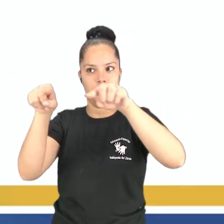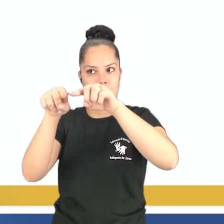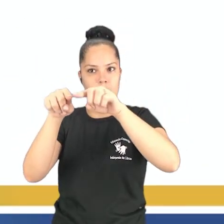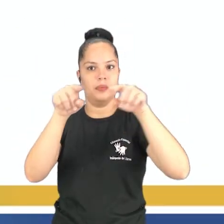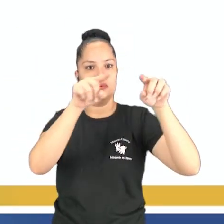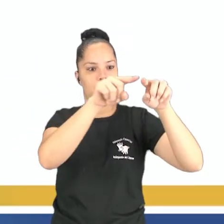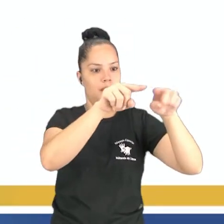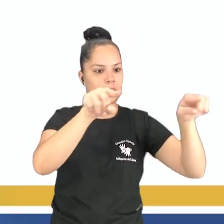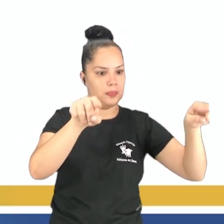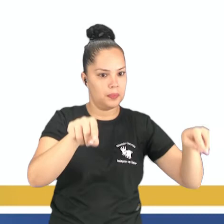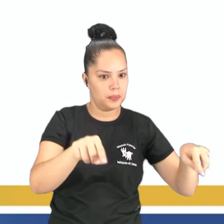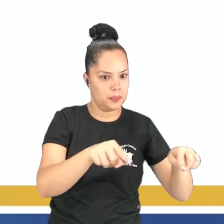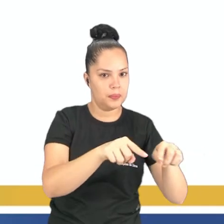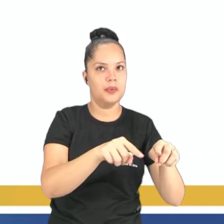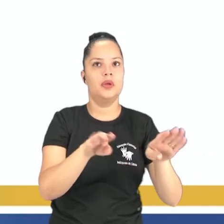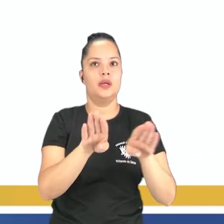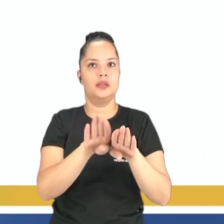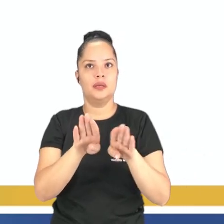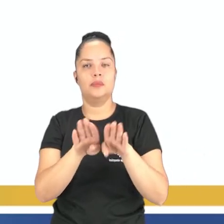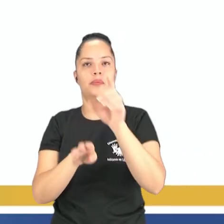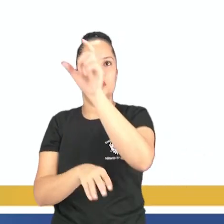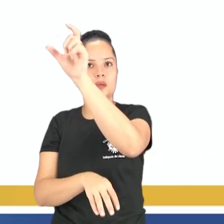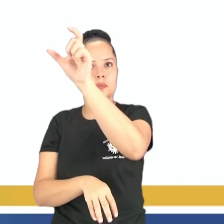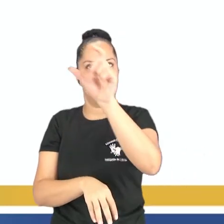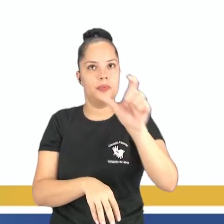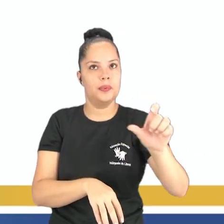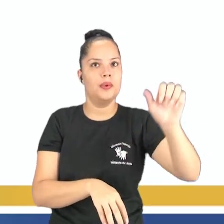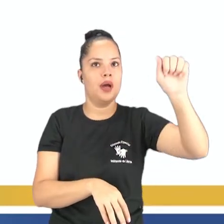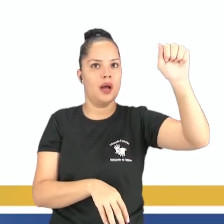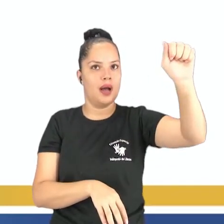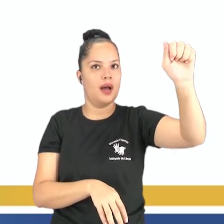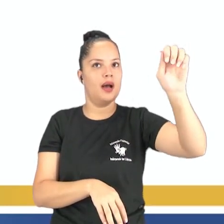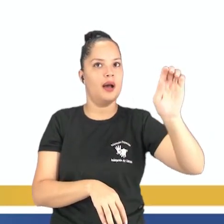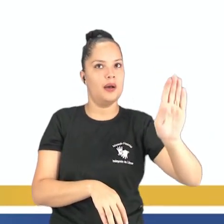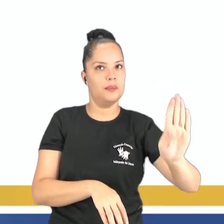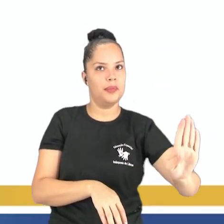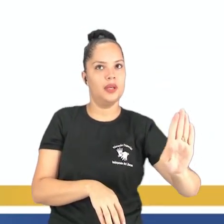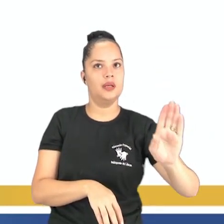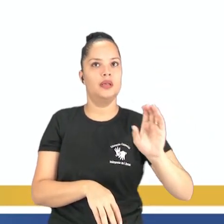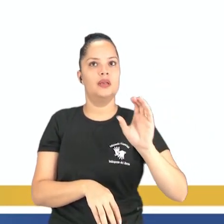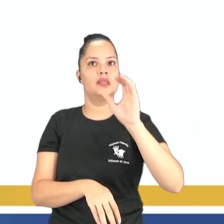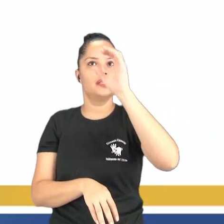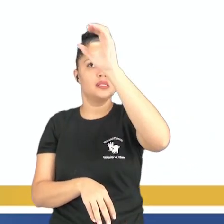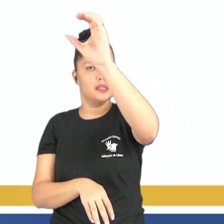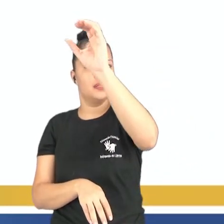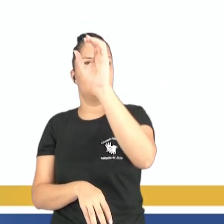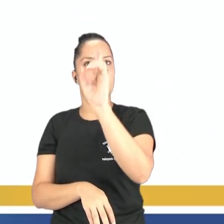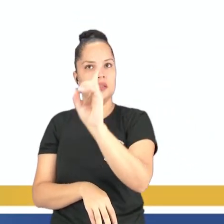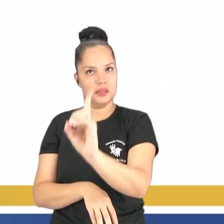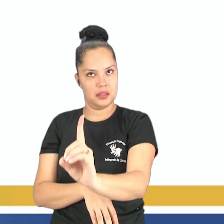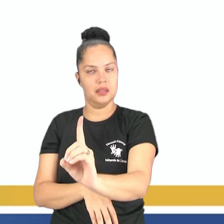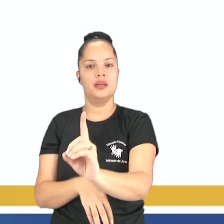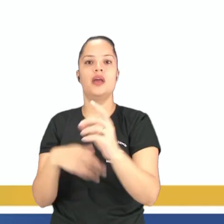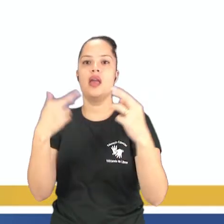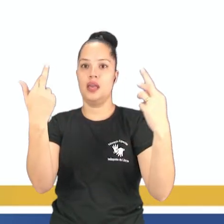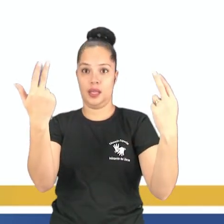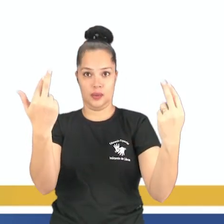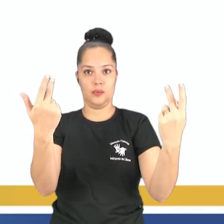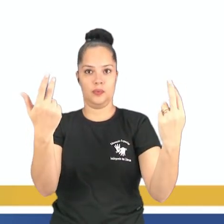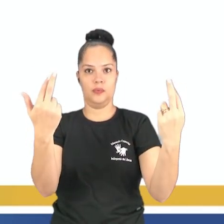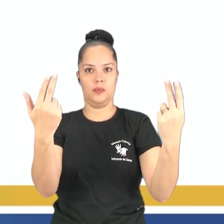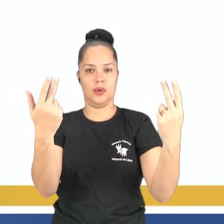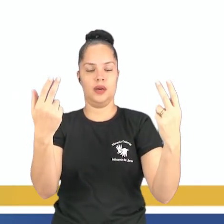aí toda a distância, né? Observando a magnitude, a amplitude, tudo